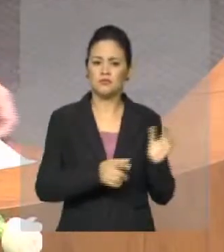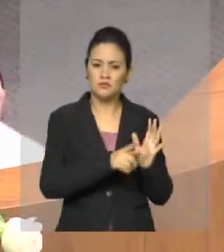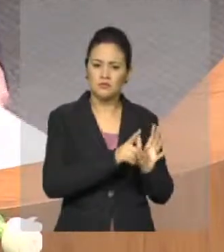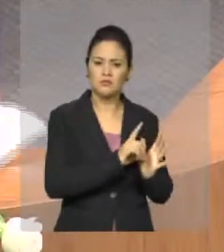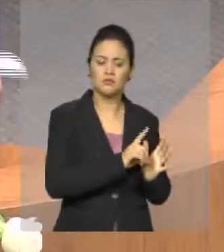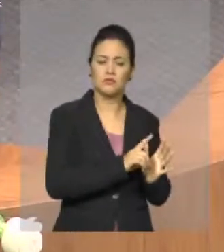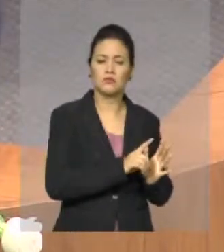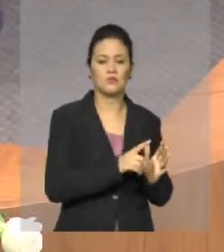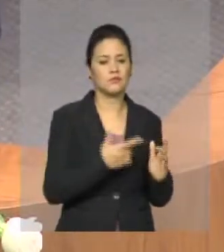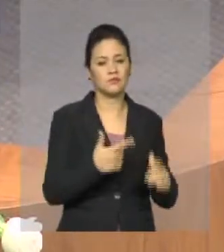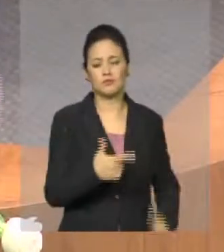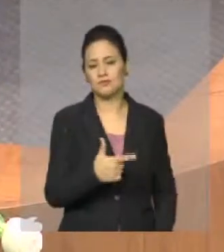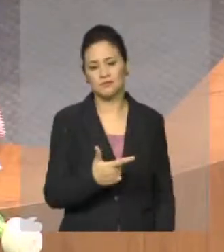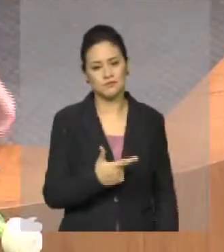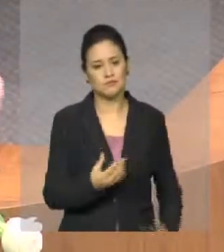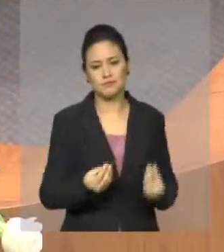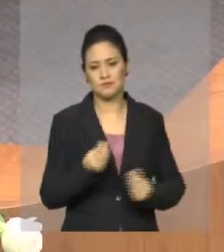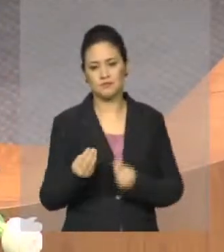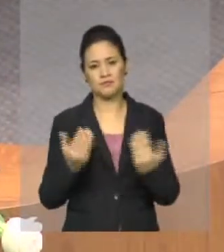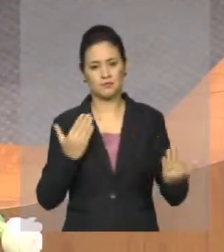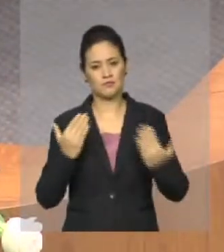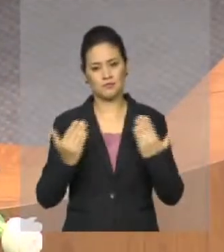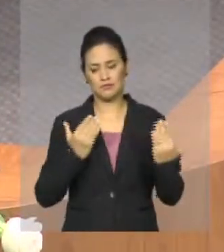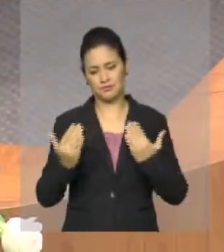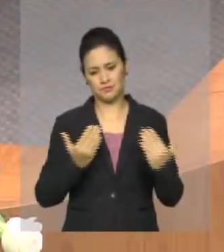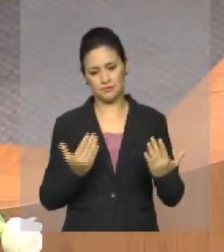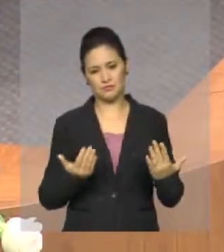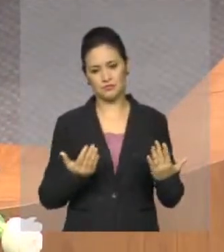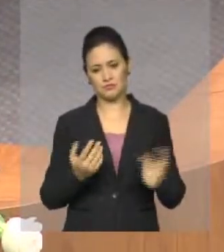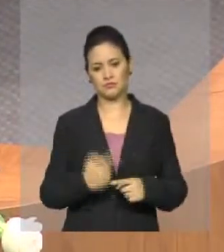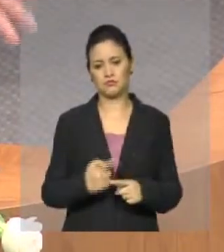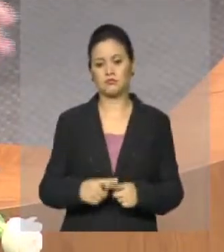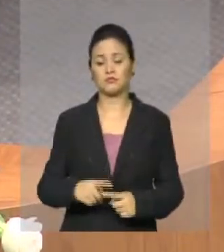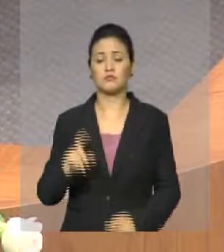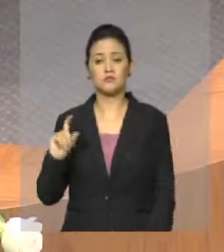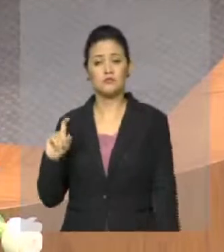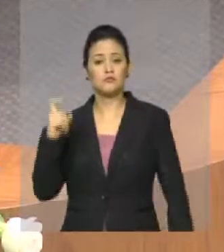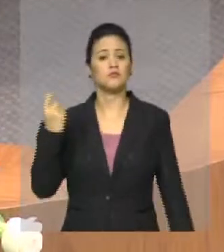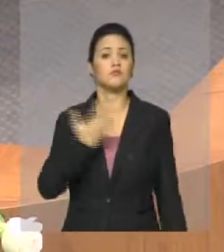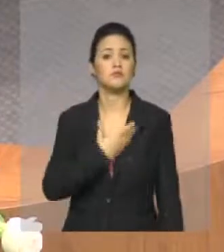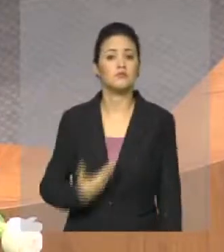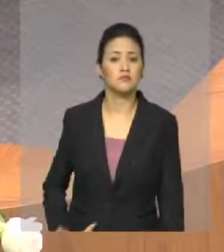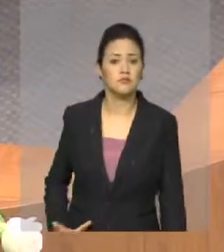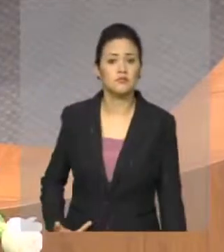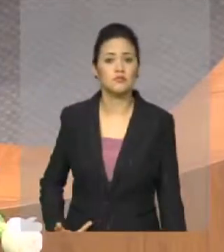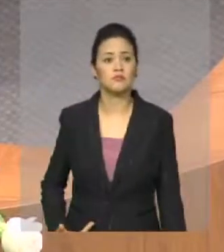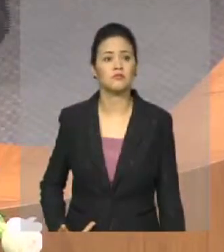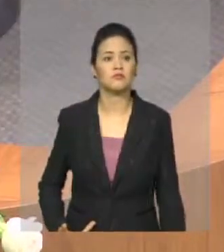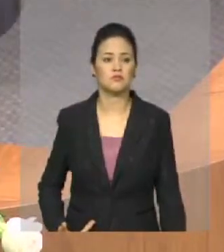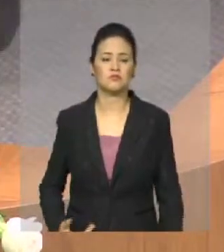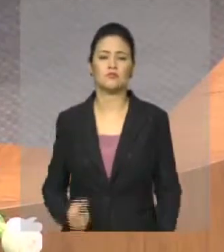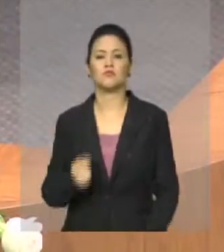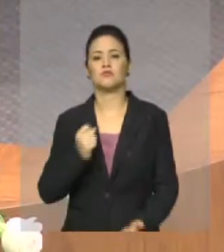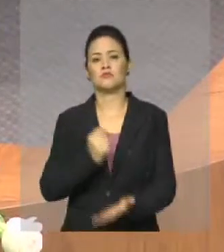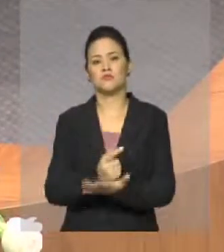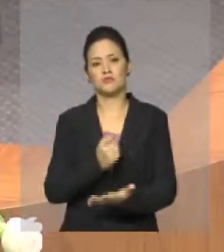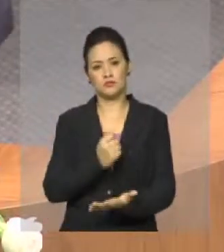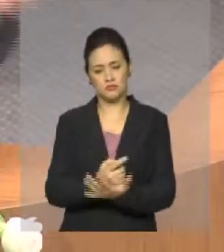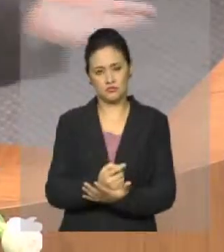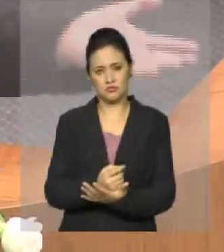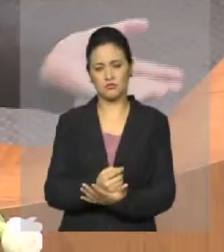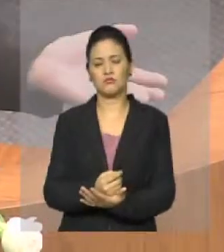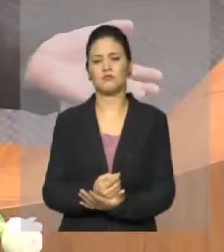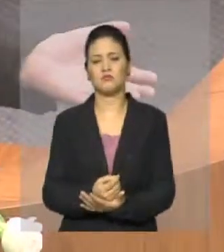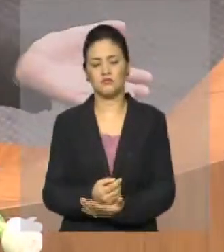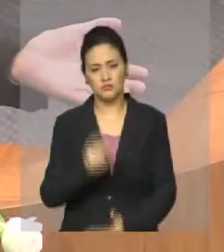sempre, que a ex-governadora, como recompensa, comprou o mandato de deputado federal